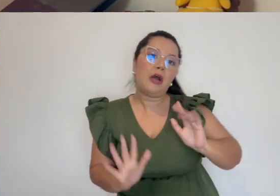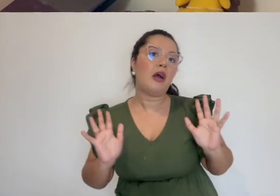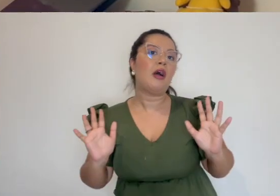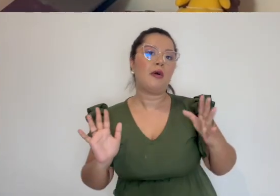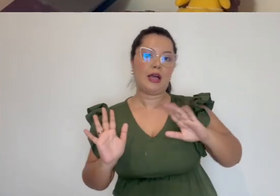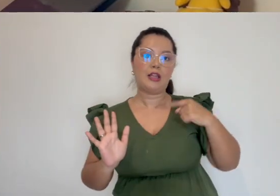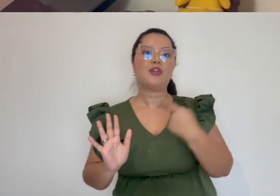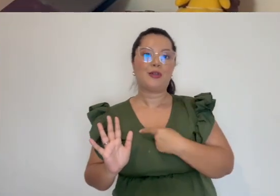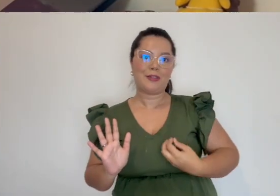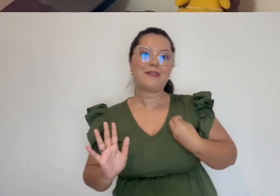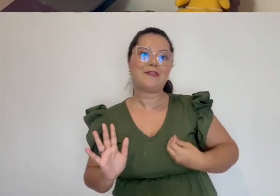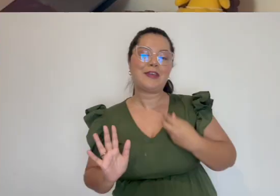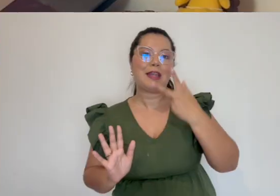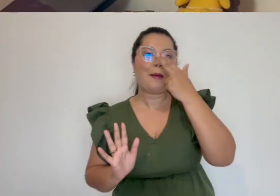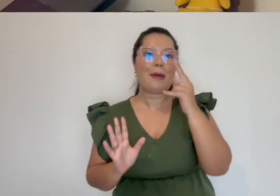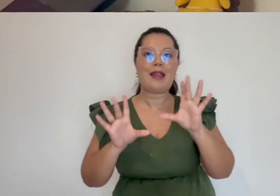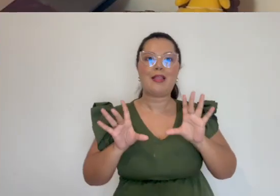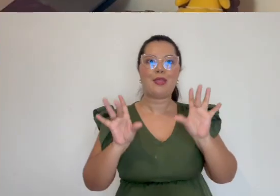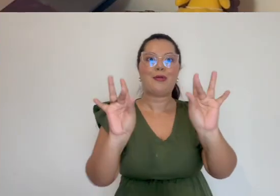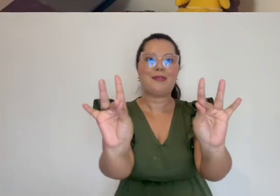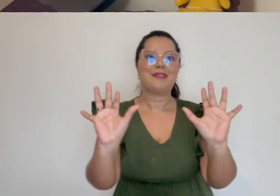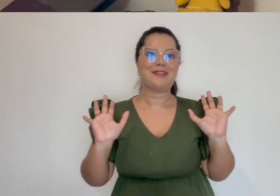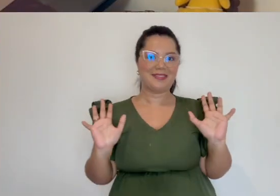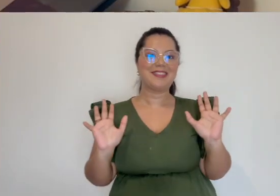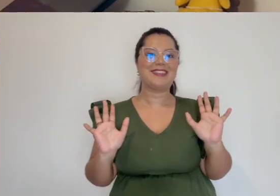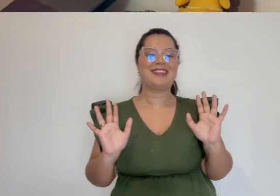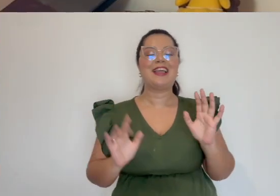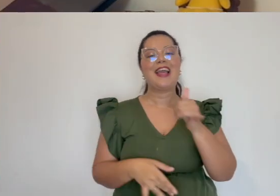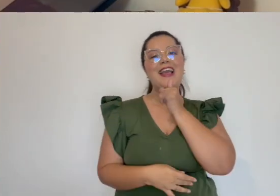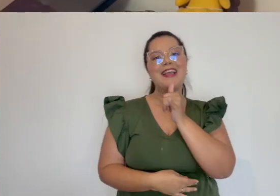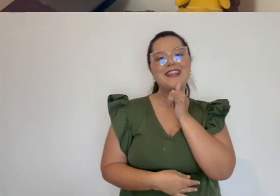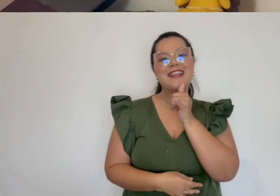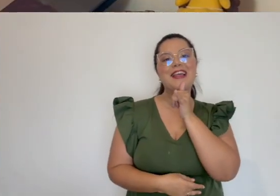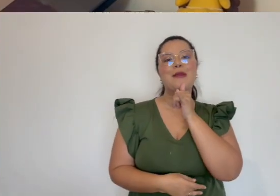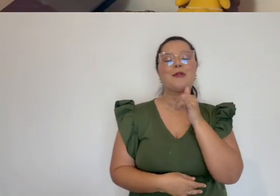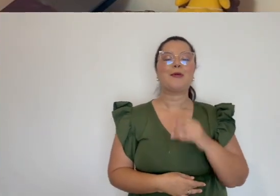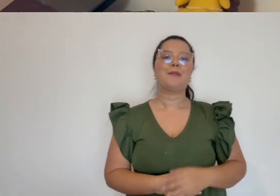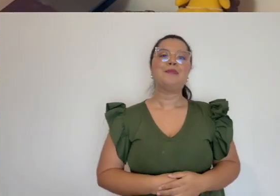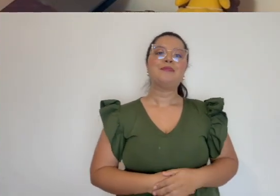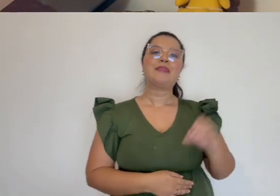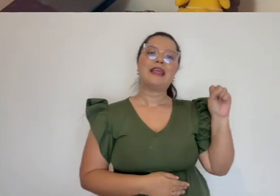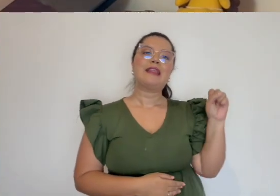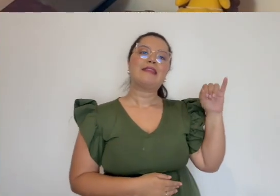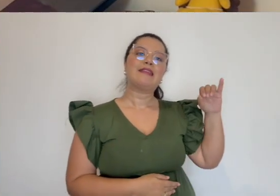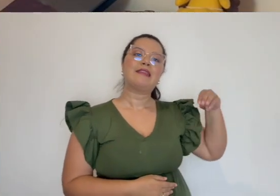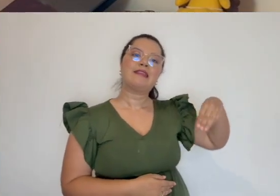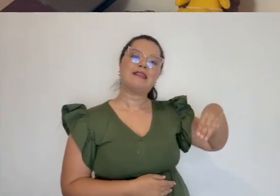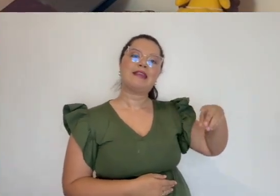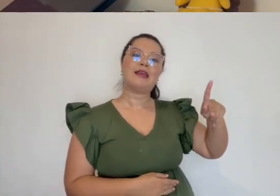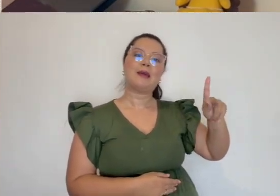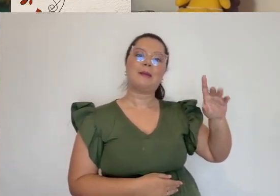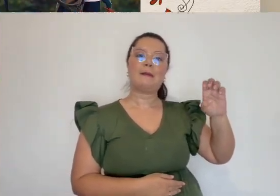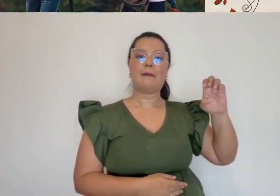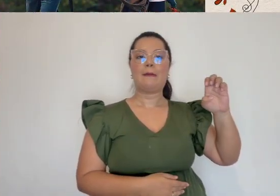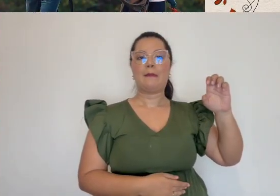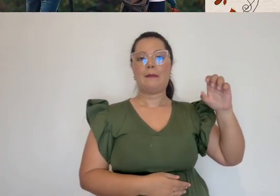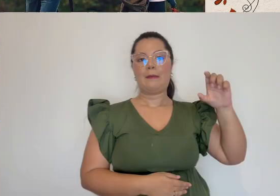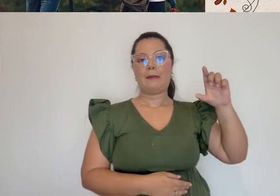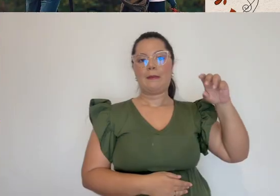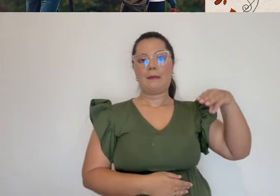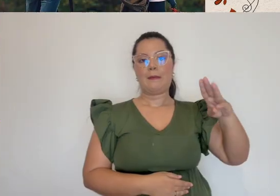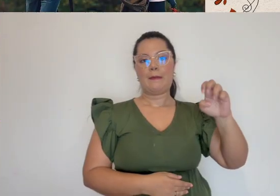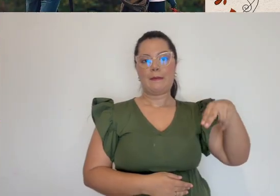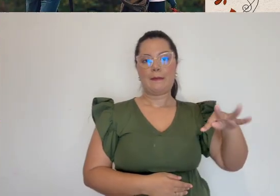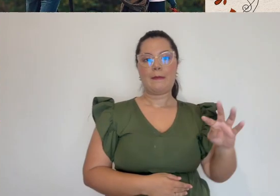na nossa vida. Então, ele é muito mais palpável, digamos assim. Um exemplo clássico é Simplesmente